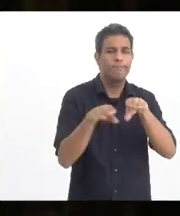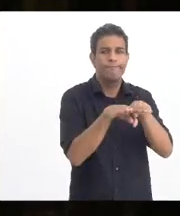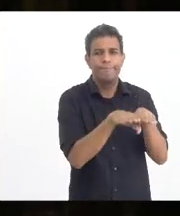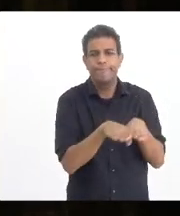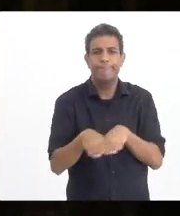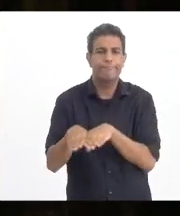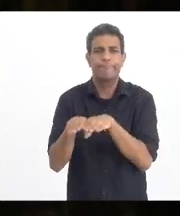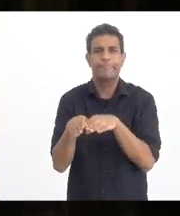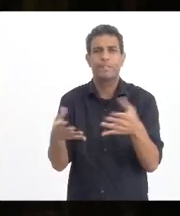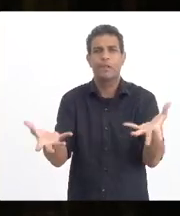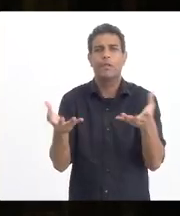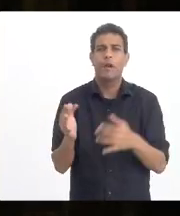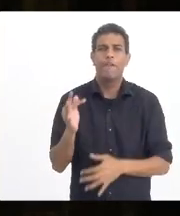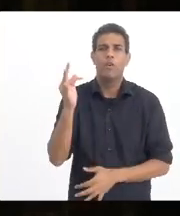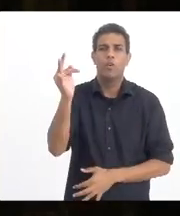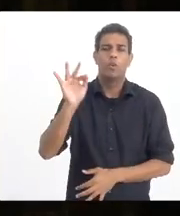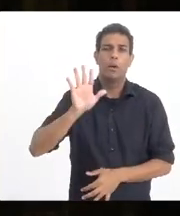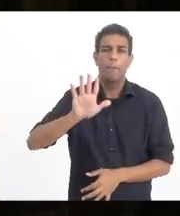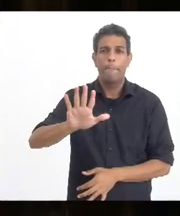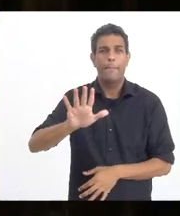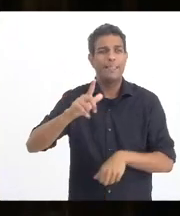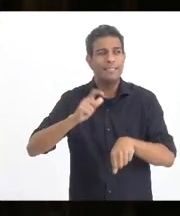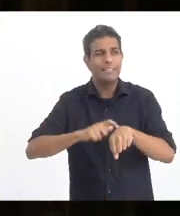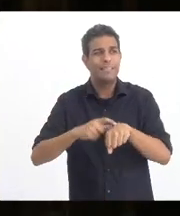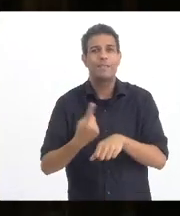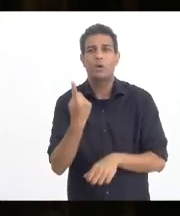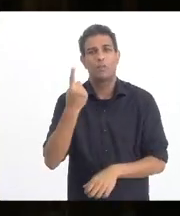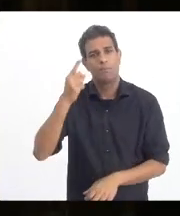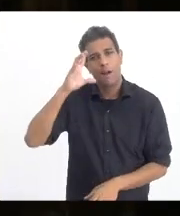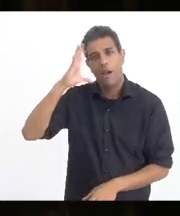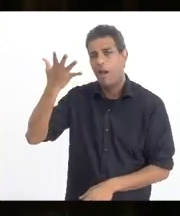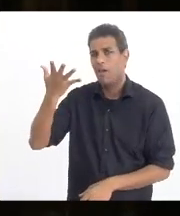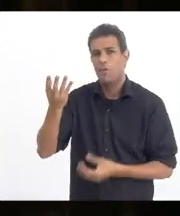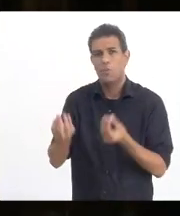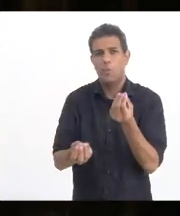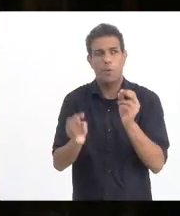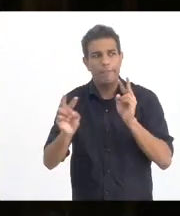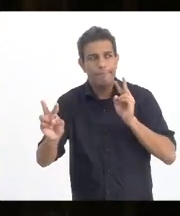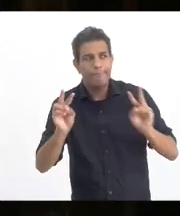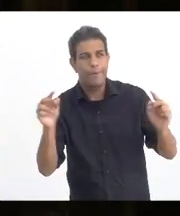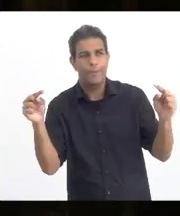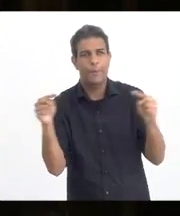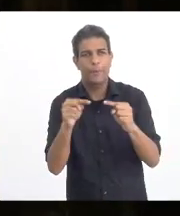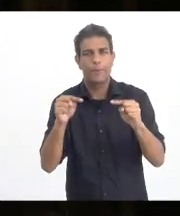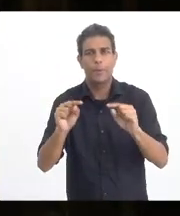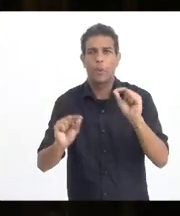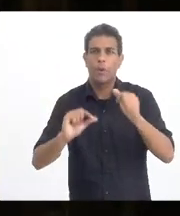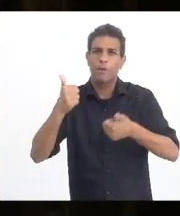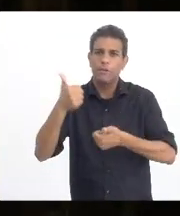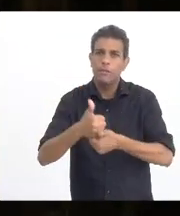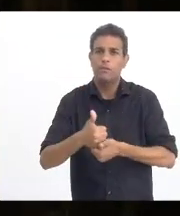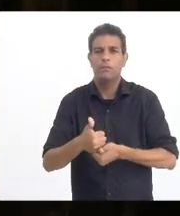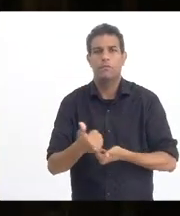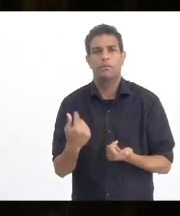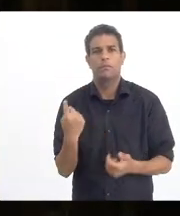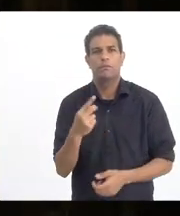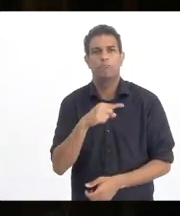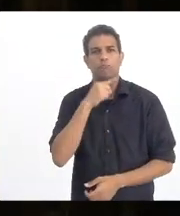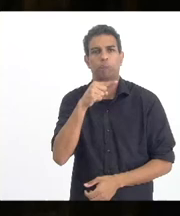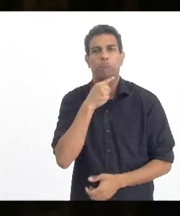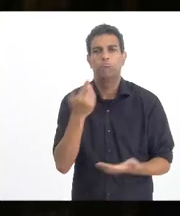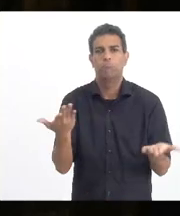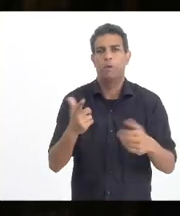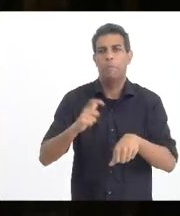máximo possível. Mas só tem uma solução para isso que os senhores estão pleiteando, que é a questão do subsídio, que não é viável